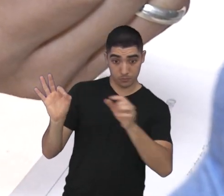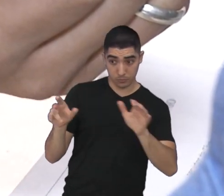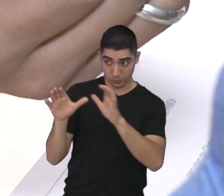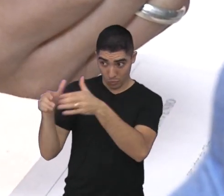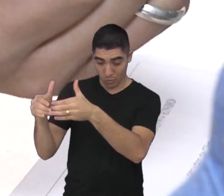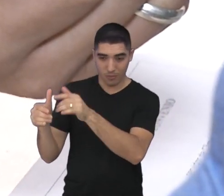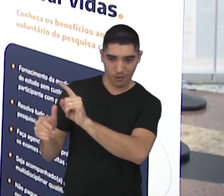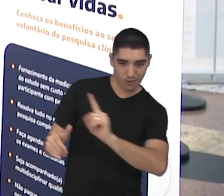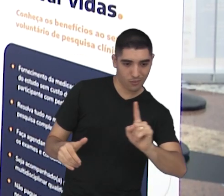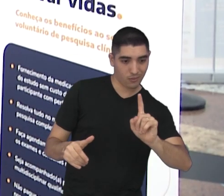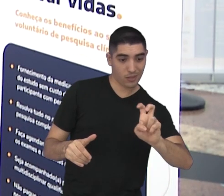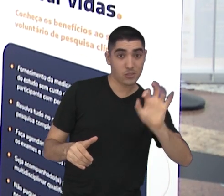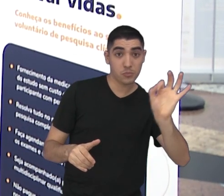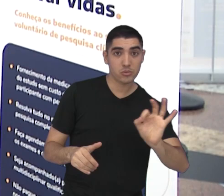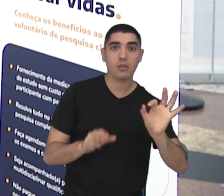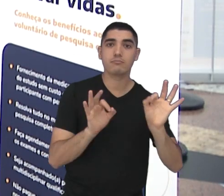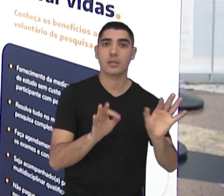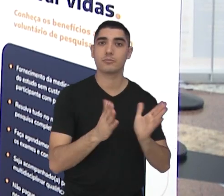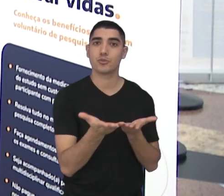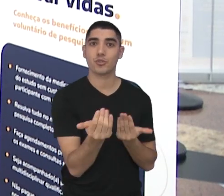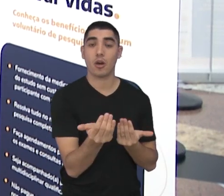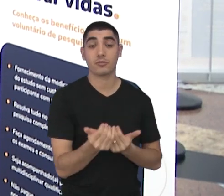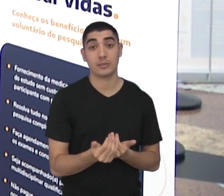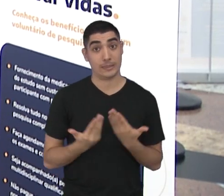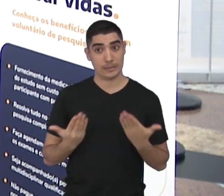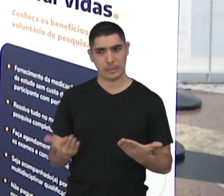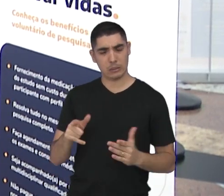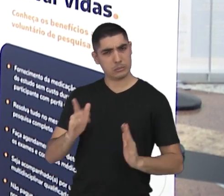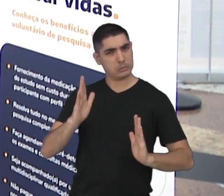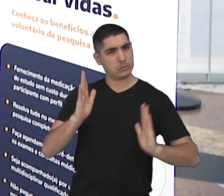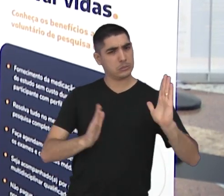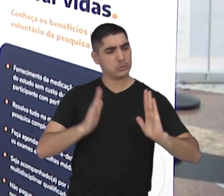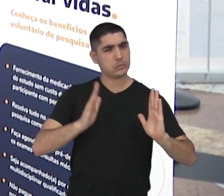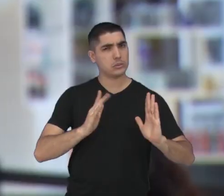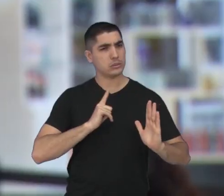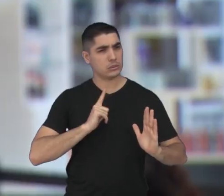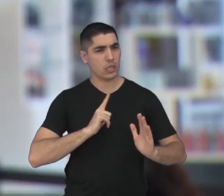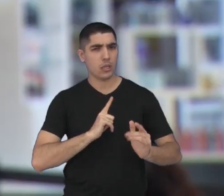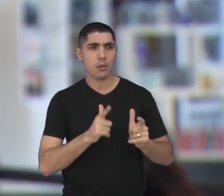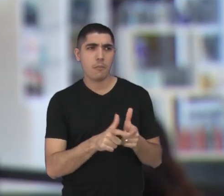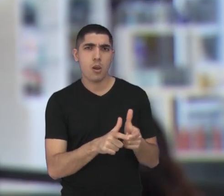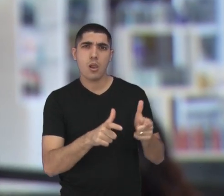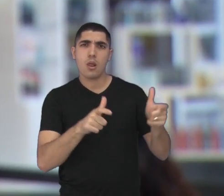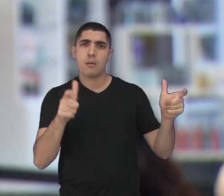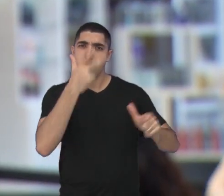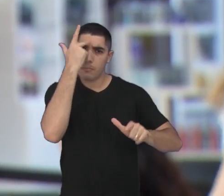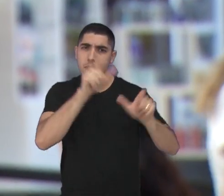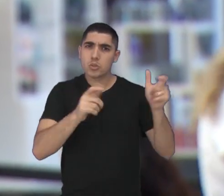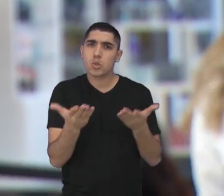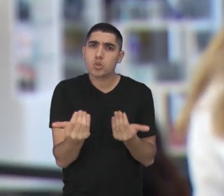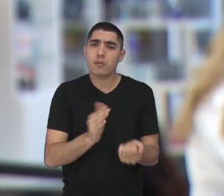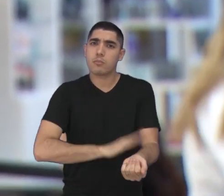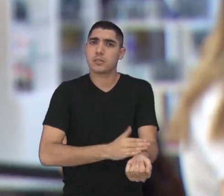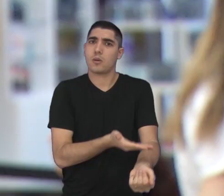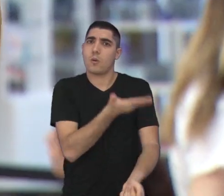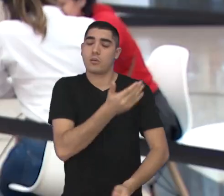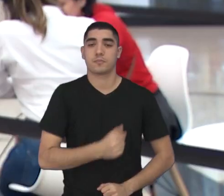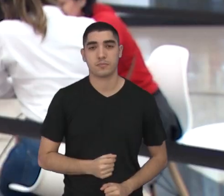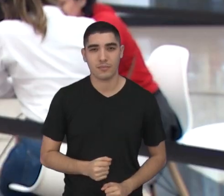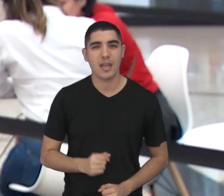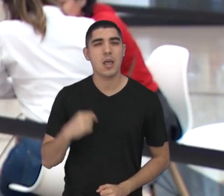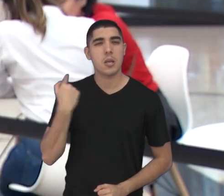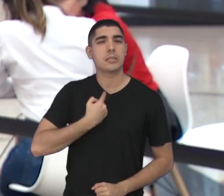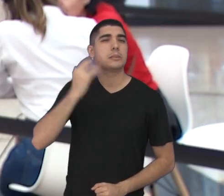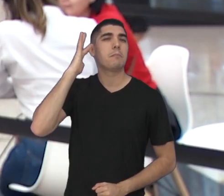são jovens. De acordo com especialistas, o índice de pressão alta nessa faixa etária está crescendo. A